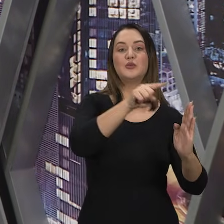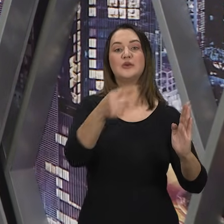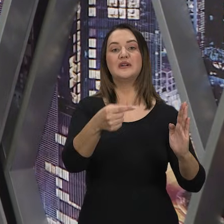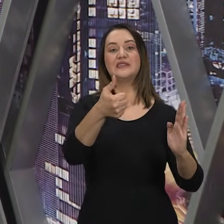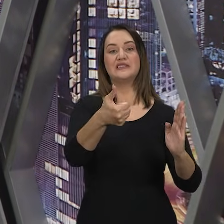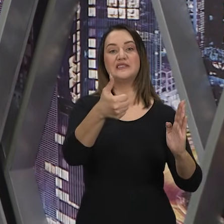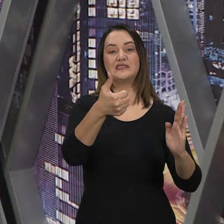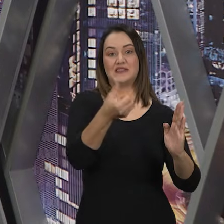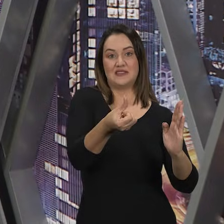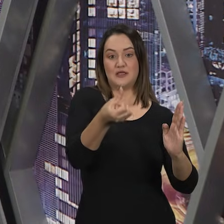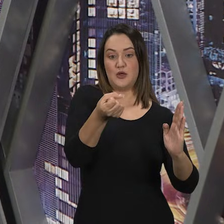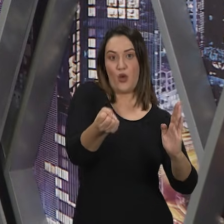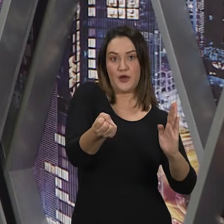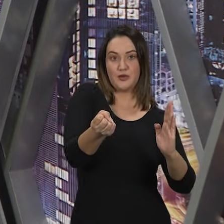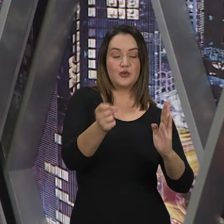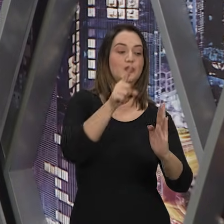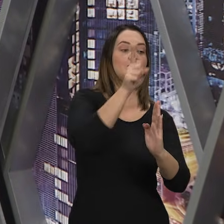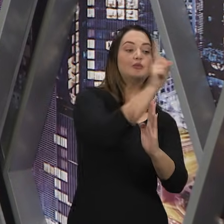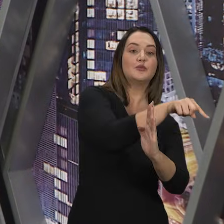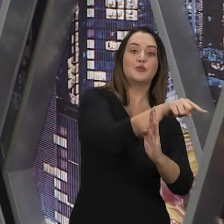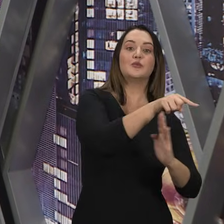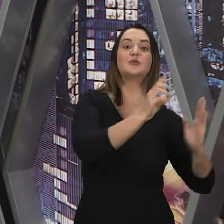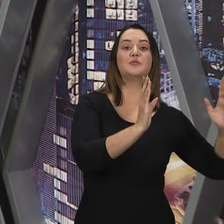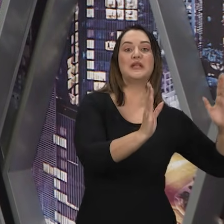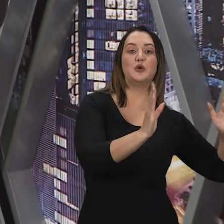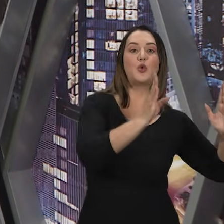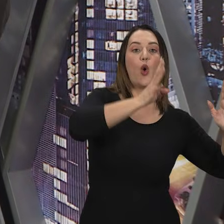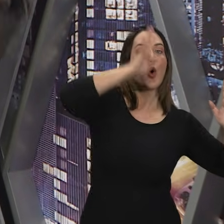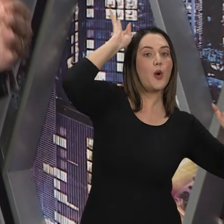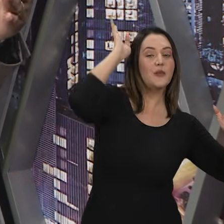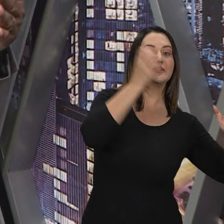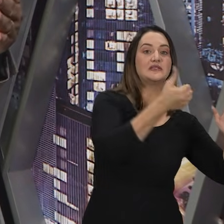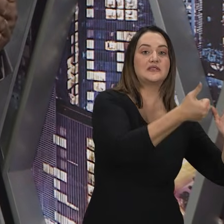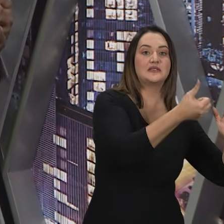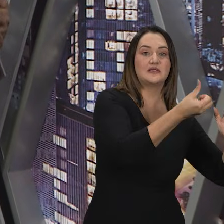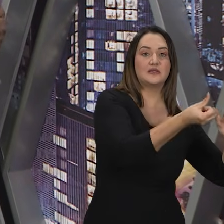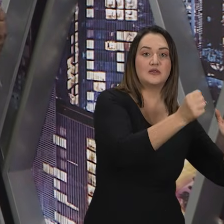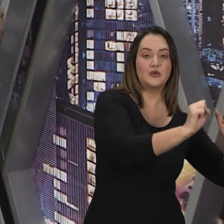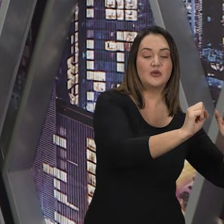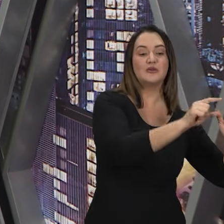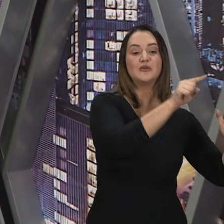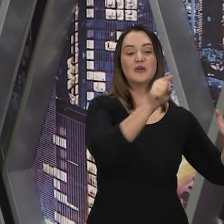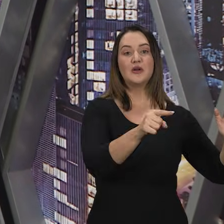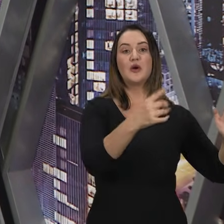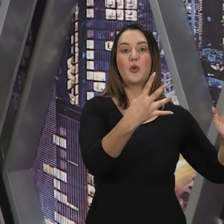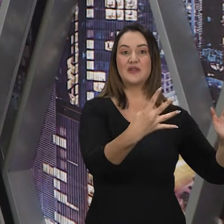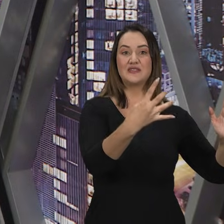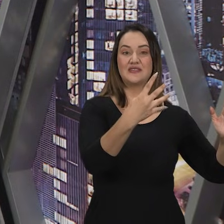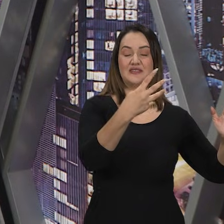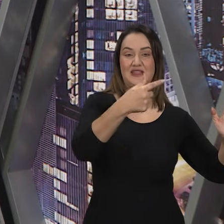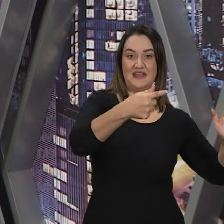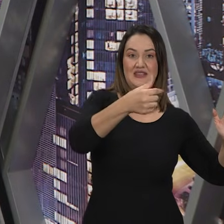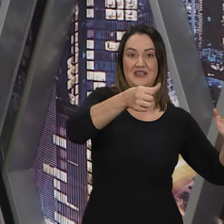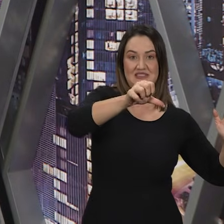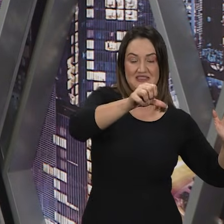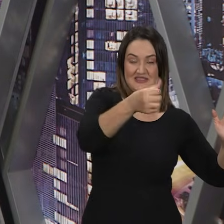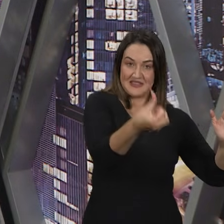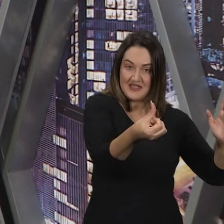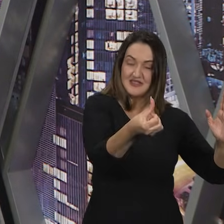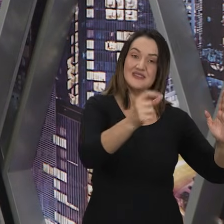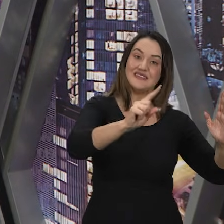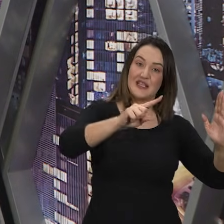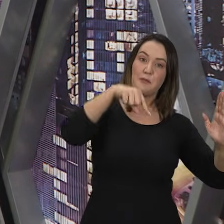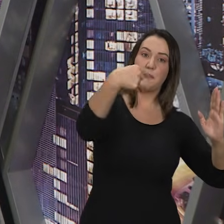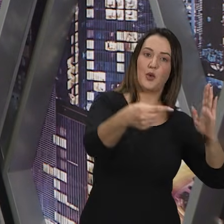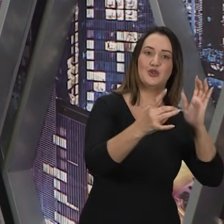331 a 168 a.C. E o Império Romano de 168 a.C. até